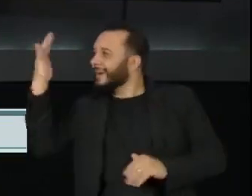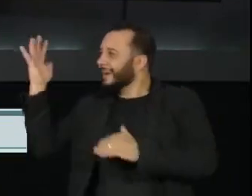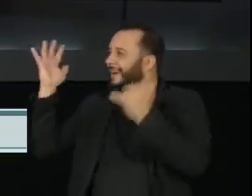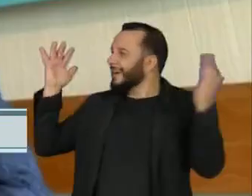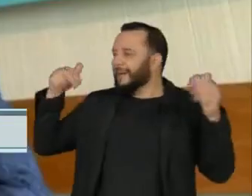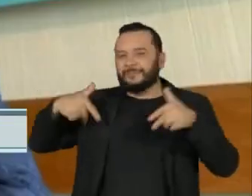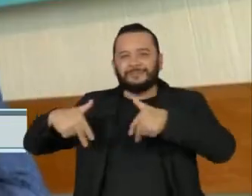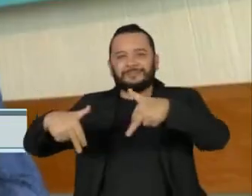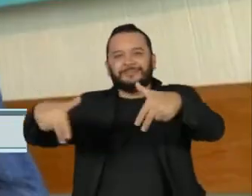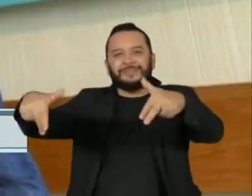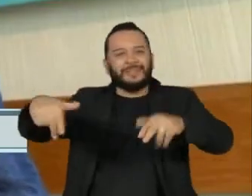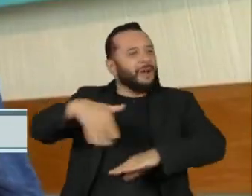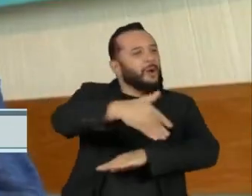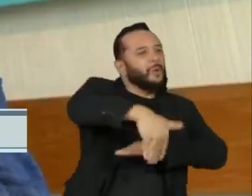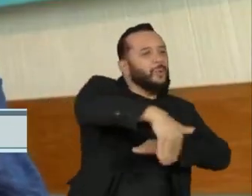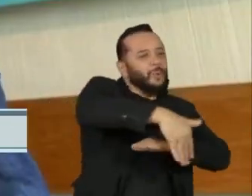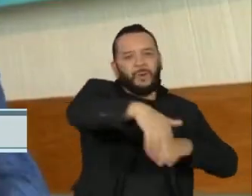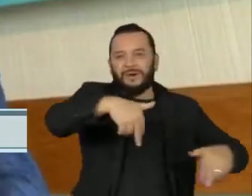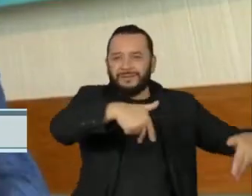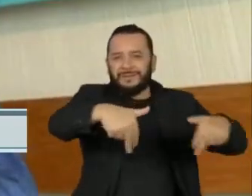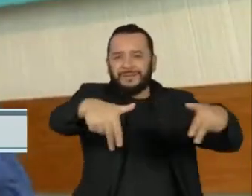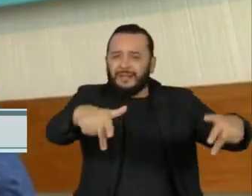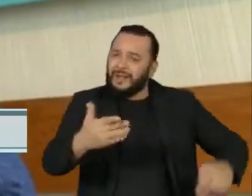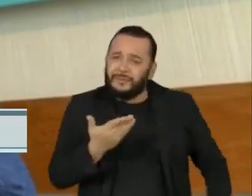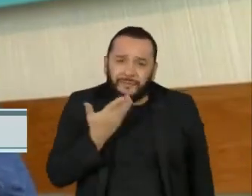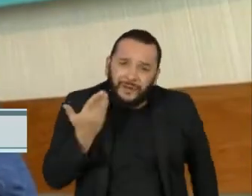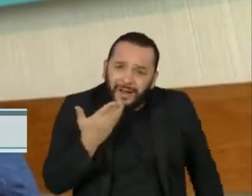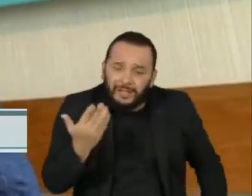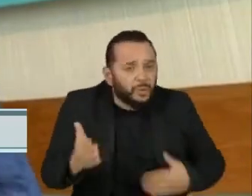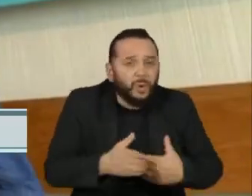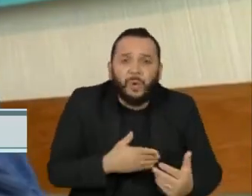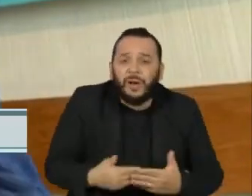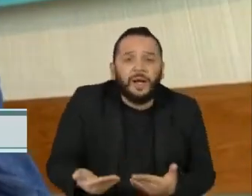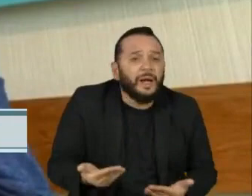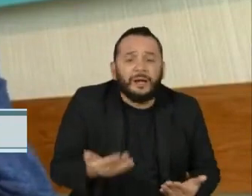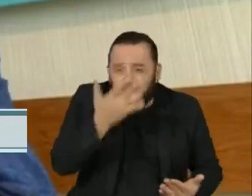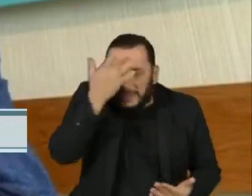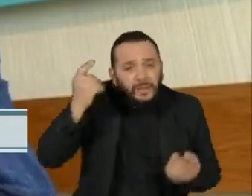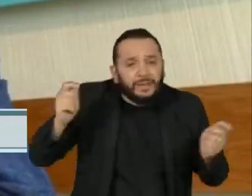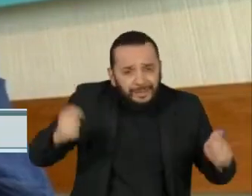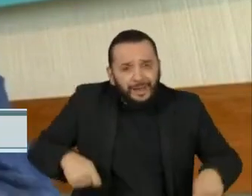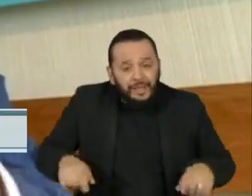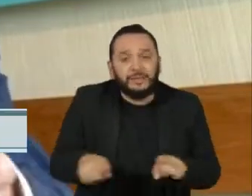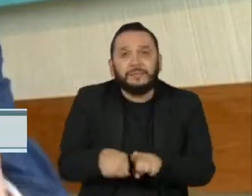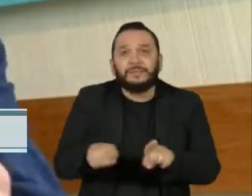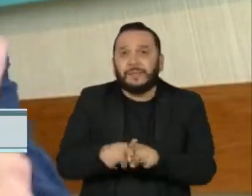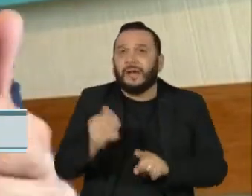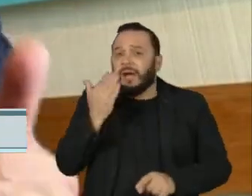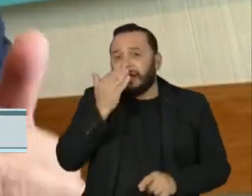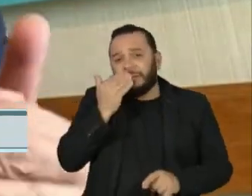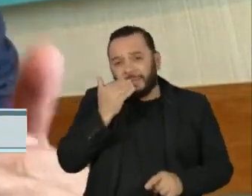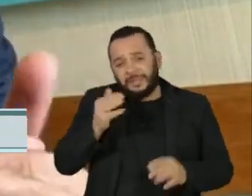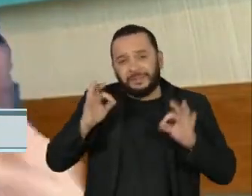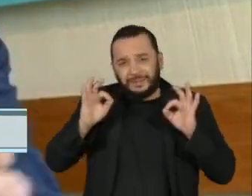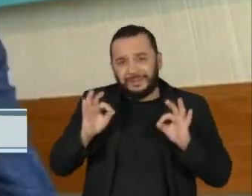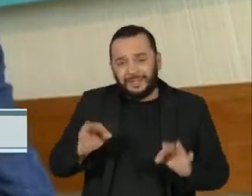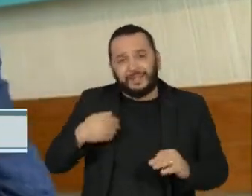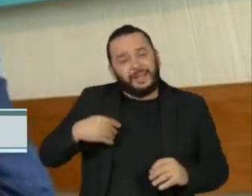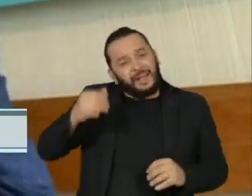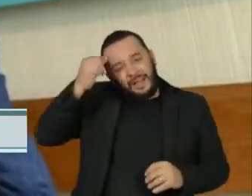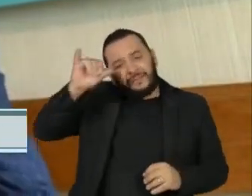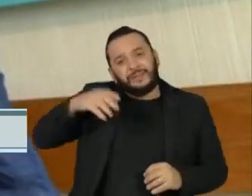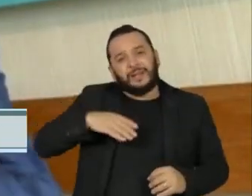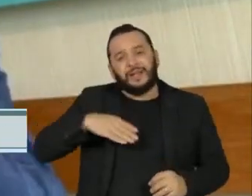no parque, é extremamente fácil e democrático. Alimentação equilibrada, evitar os